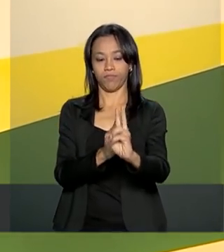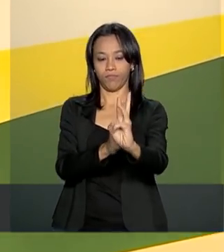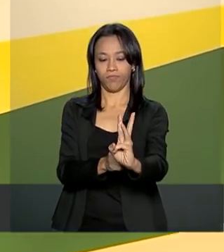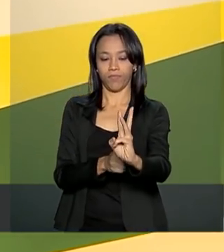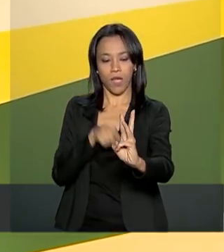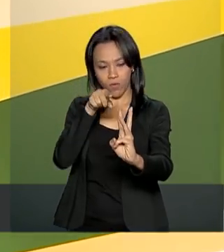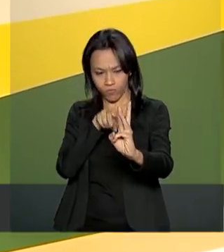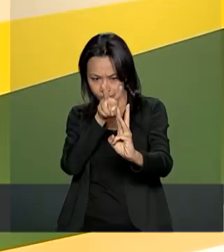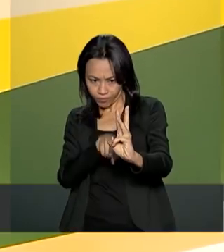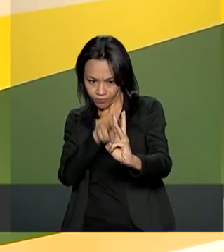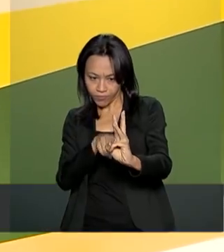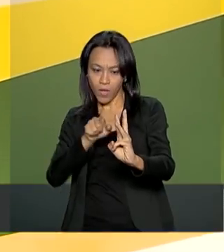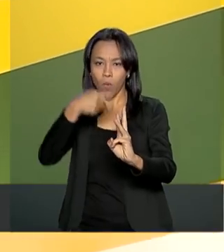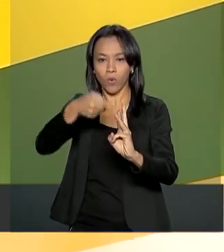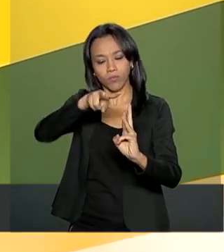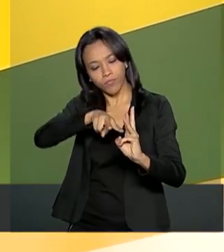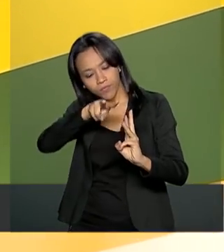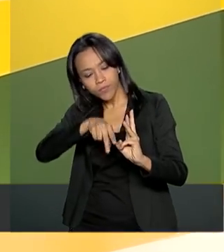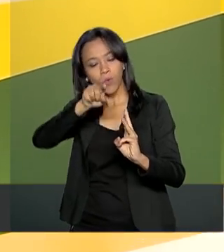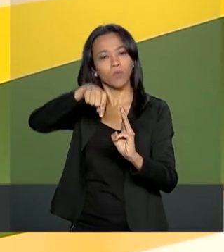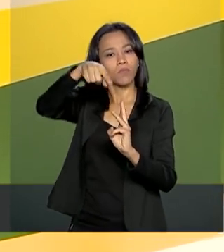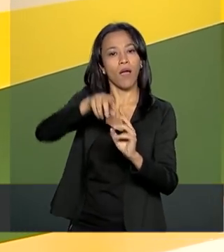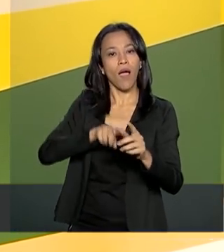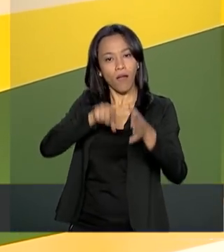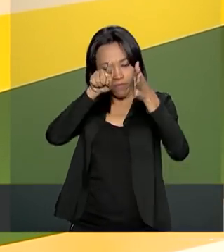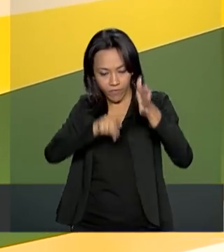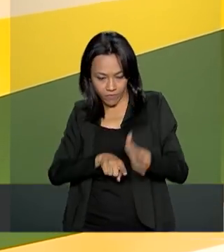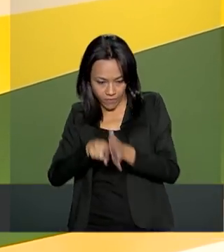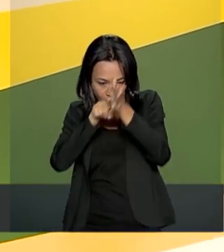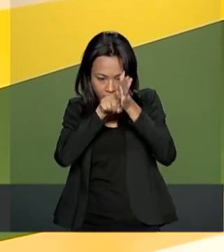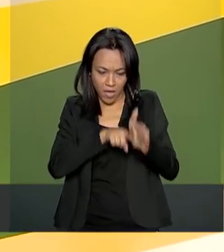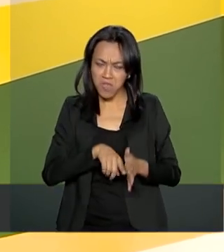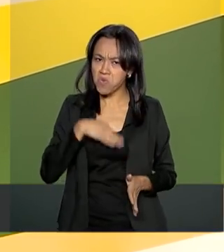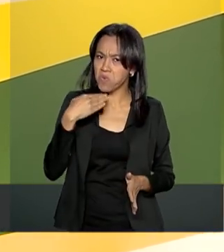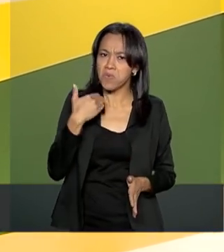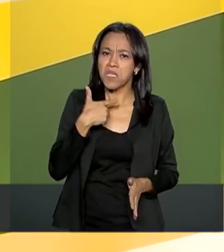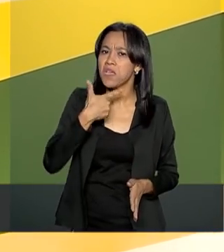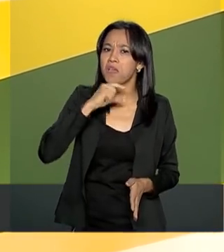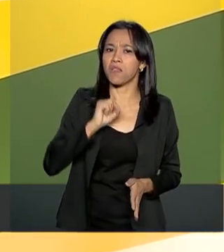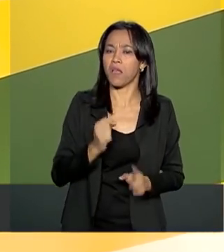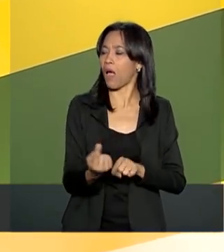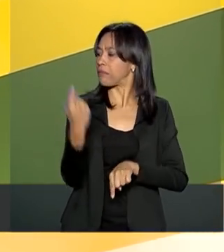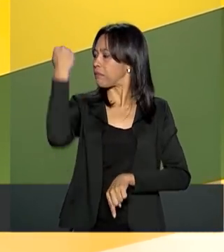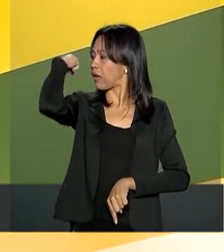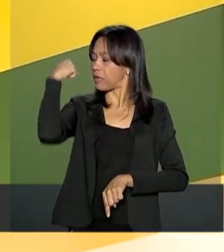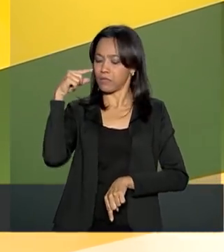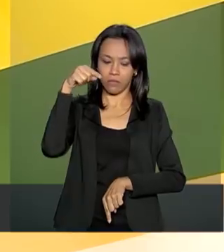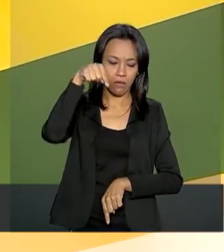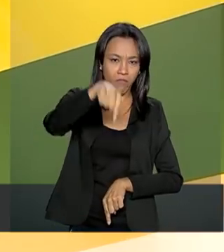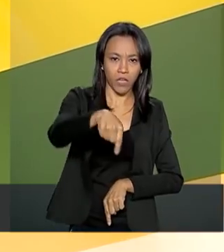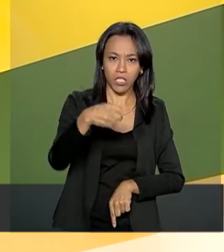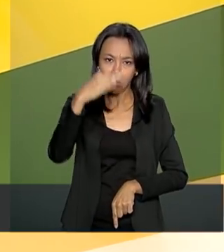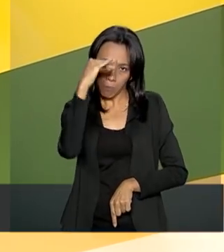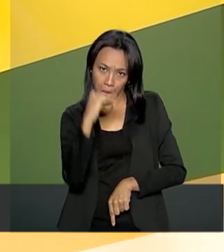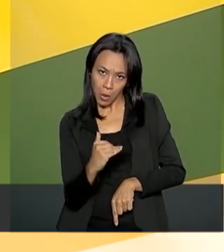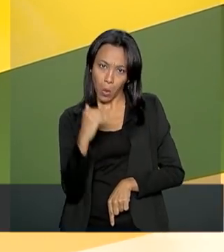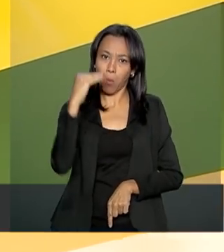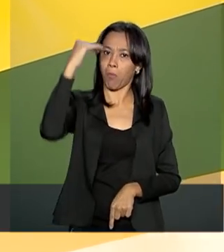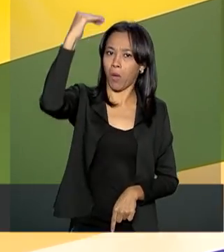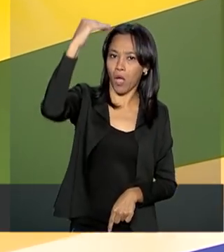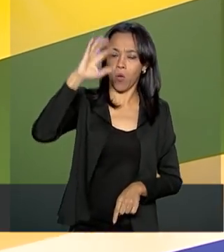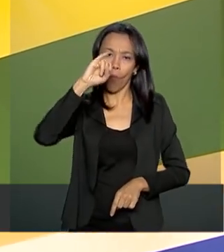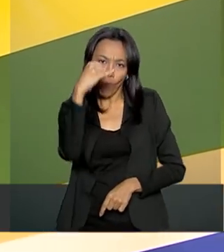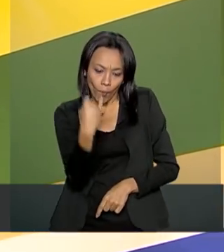E o que acontece num momento como esse aí? Não interessa quem está na frente ou atrás, se é menor ou maior, se